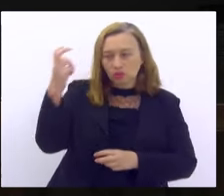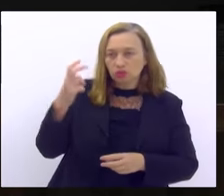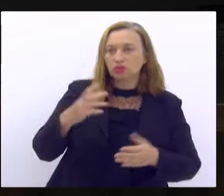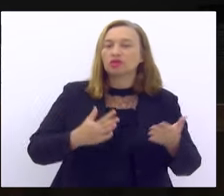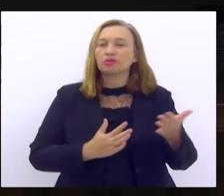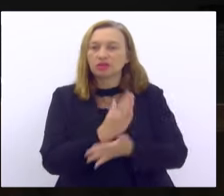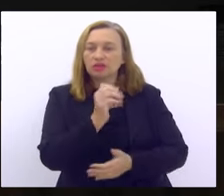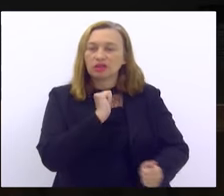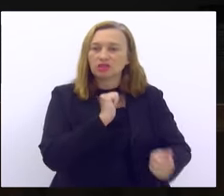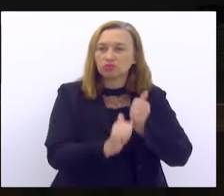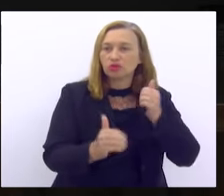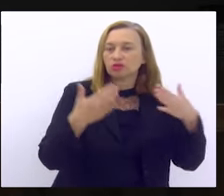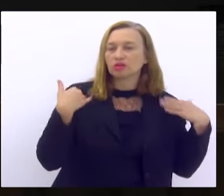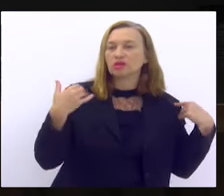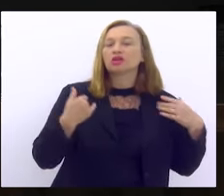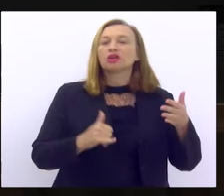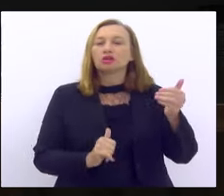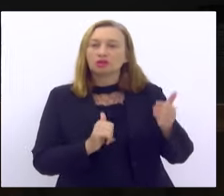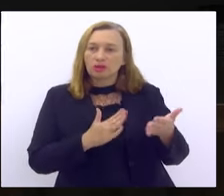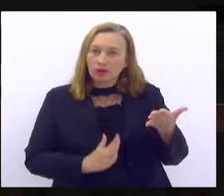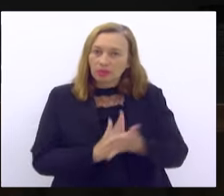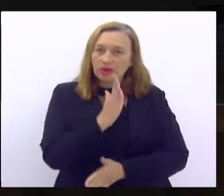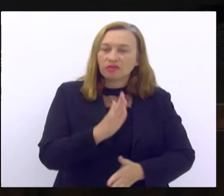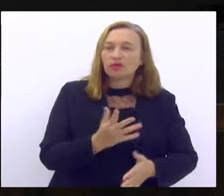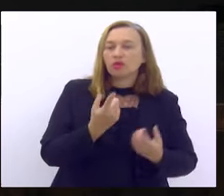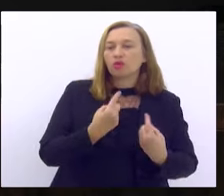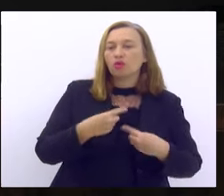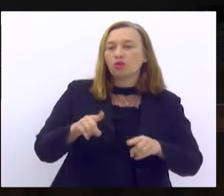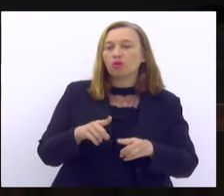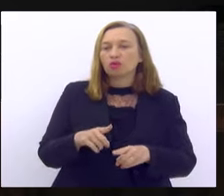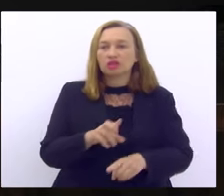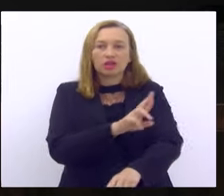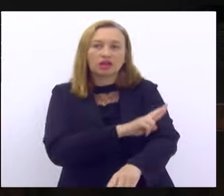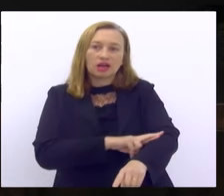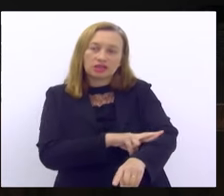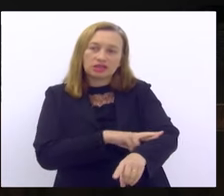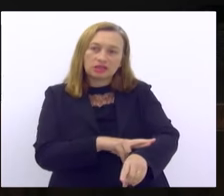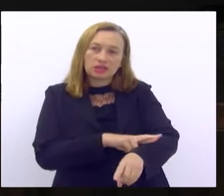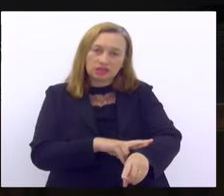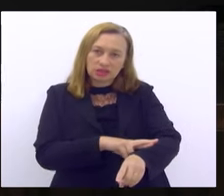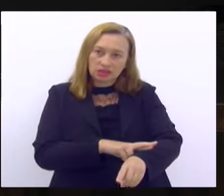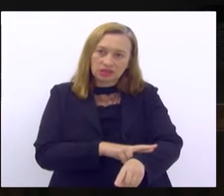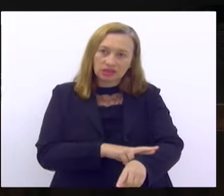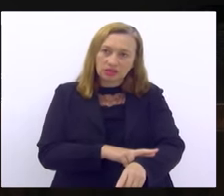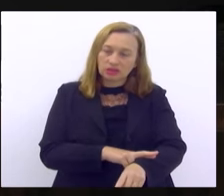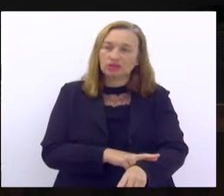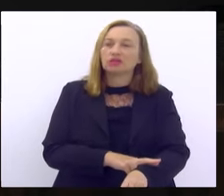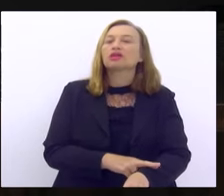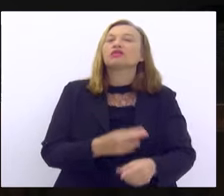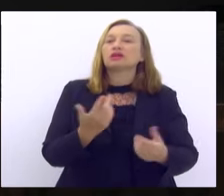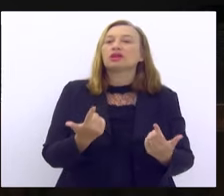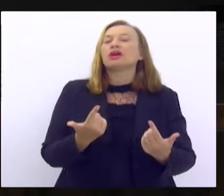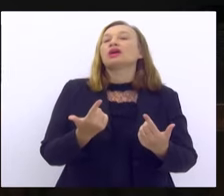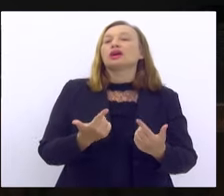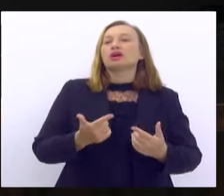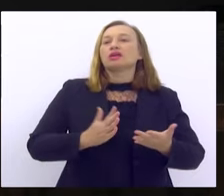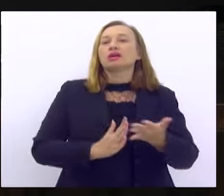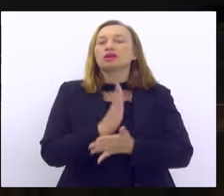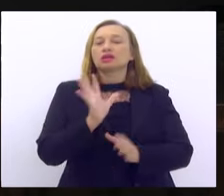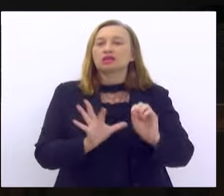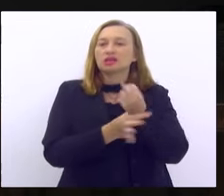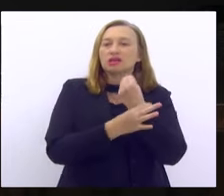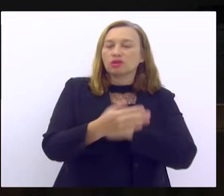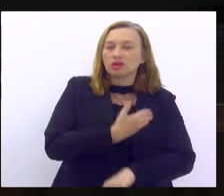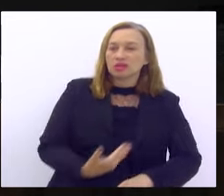lazer favorável, combate à discriminação e preconceito de raça, cor, etnia, religião e procedência nacional favorável, segurança pública,